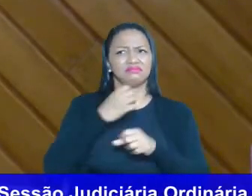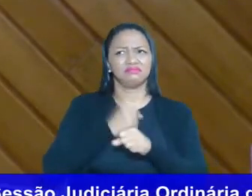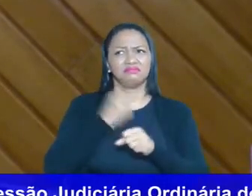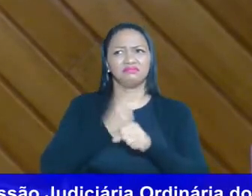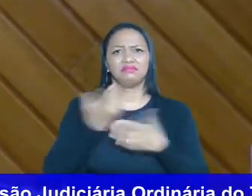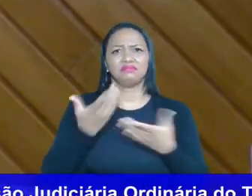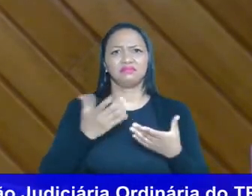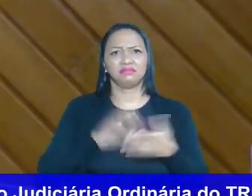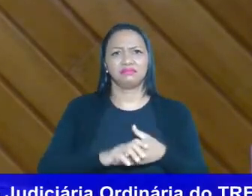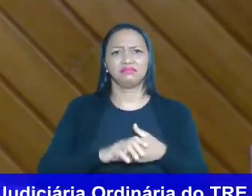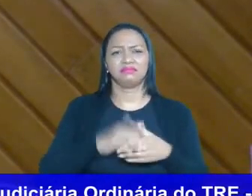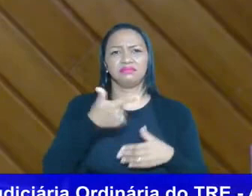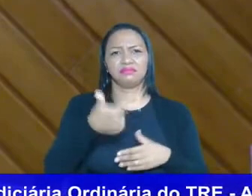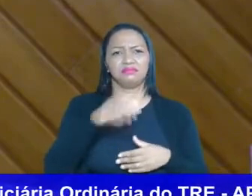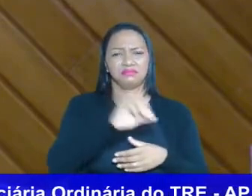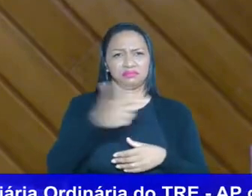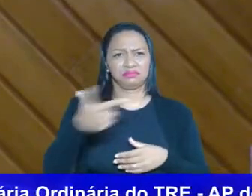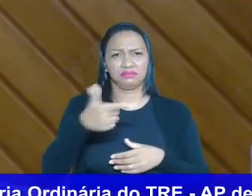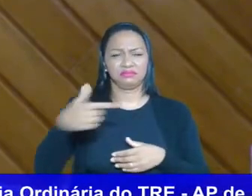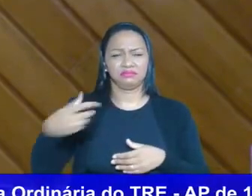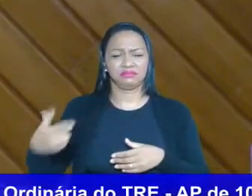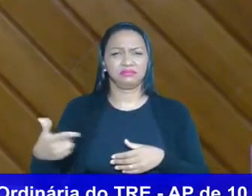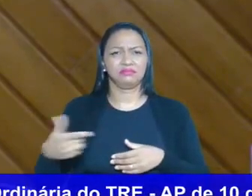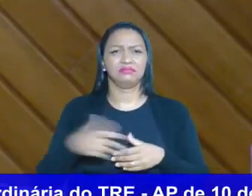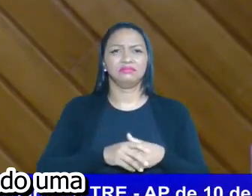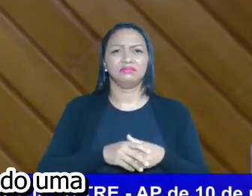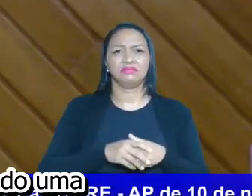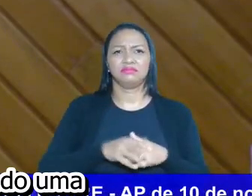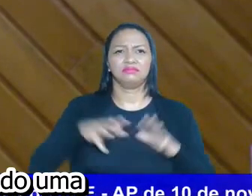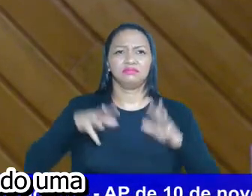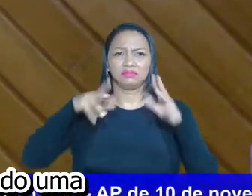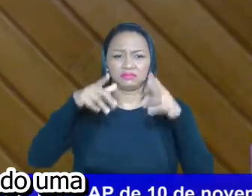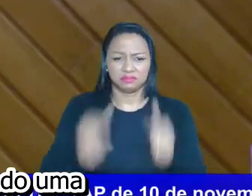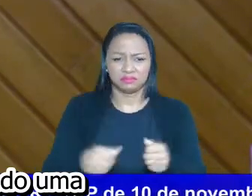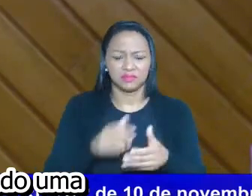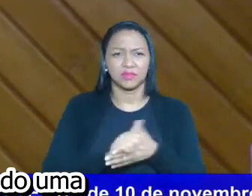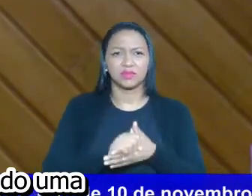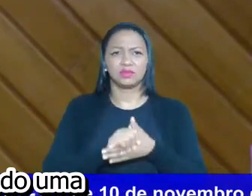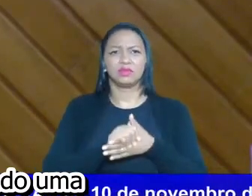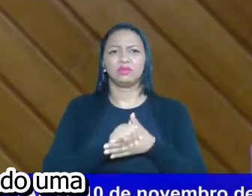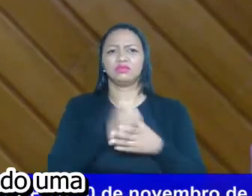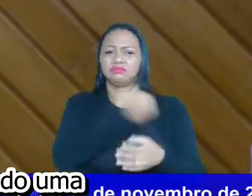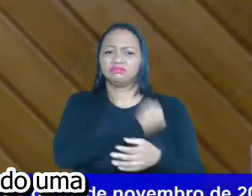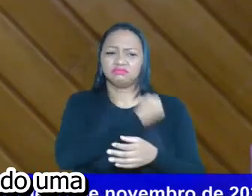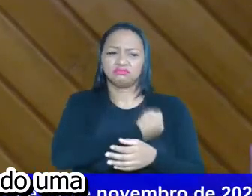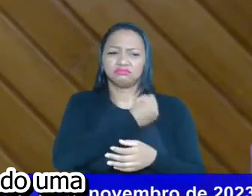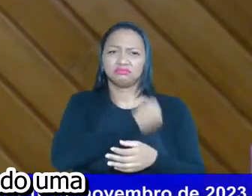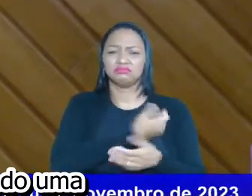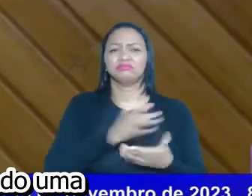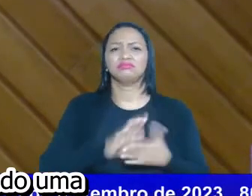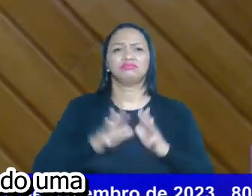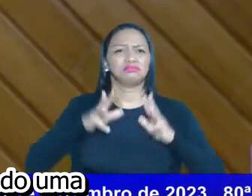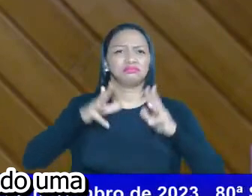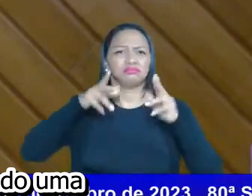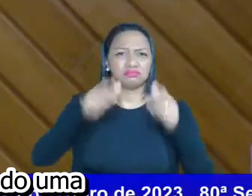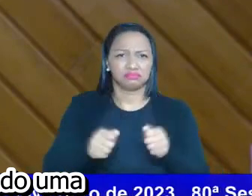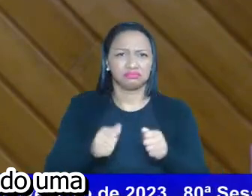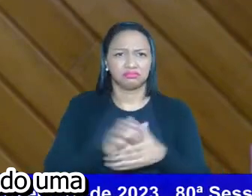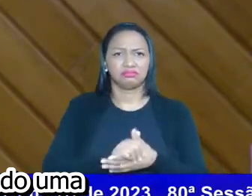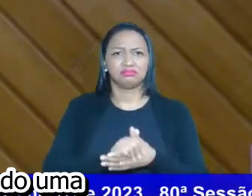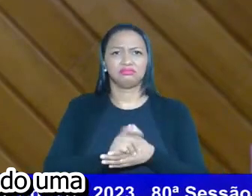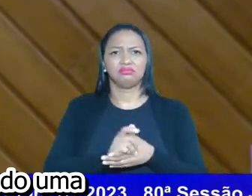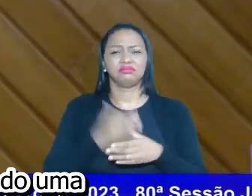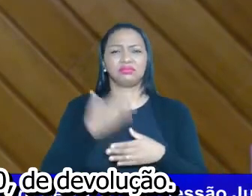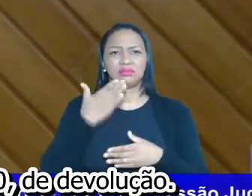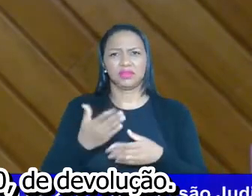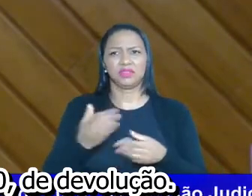do Democratas 2022, onde todos os itens foram sanados. E ainda pedindo uma